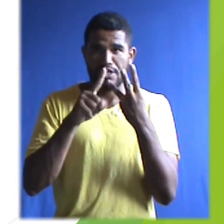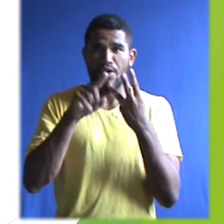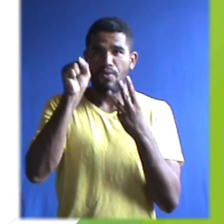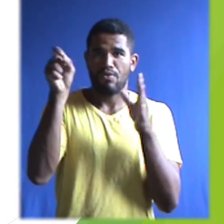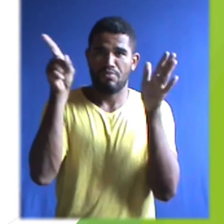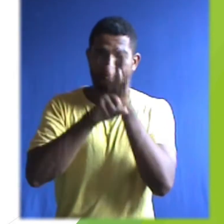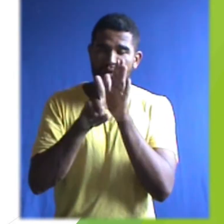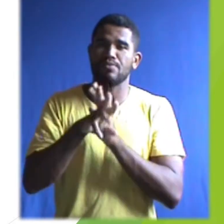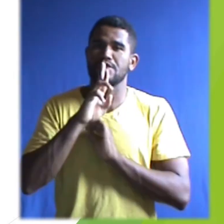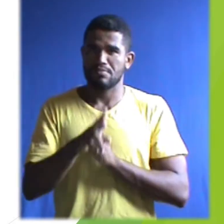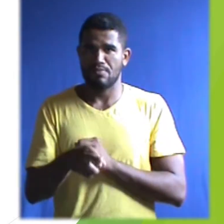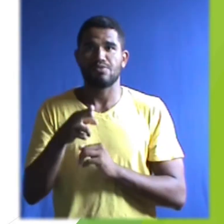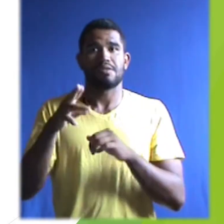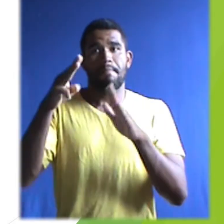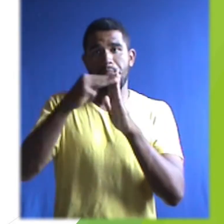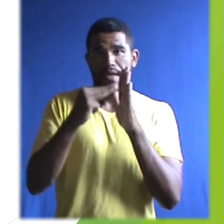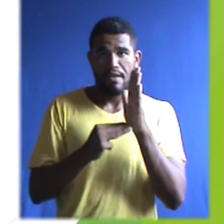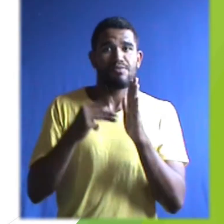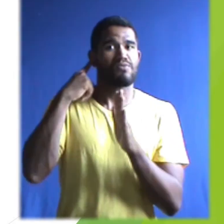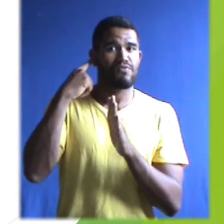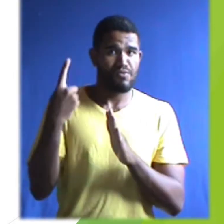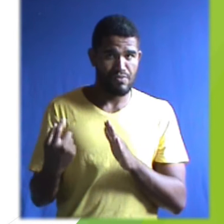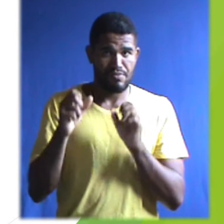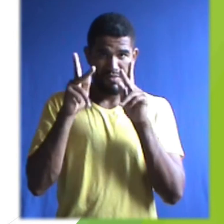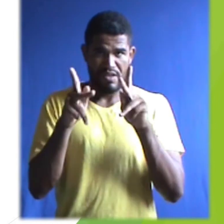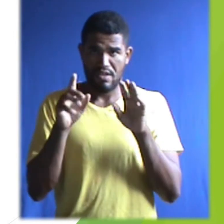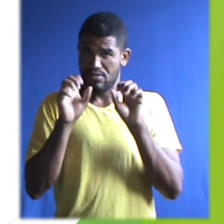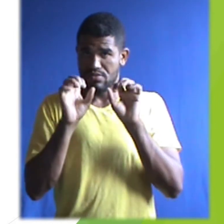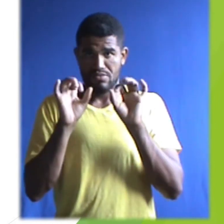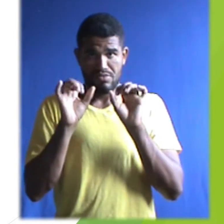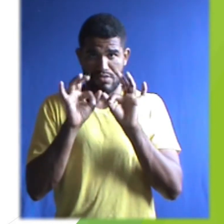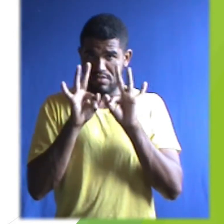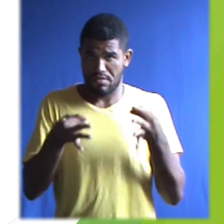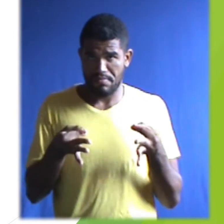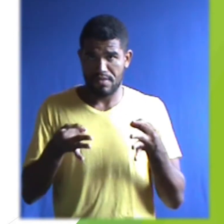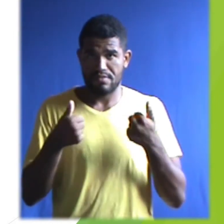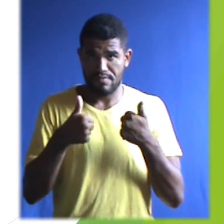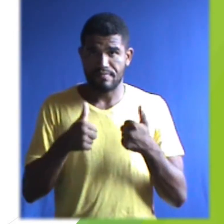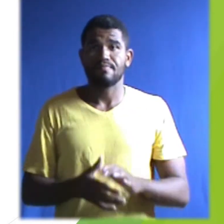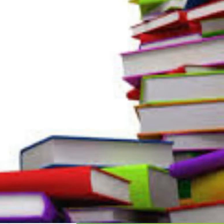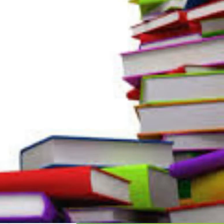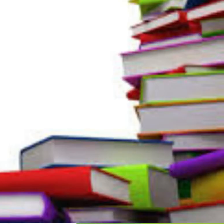o e-book das 8 perguntas, que é obrigatório ler. Os outros vão ficar facultativos, tranquilo?